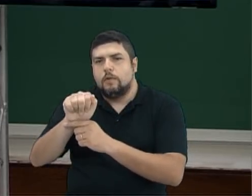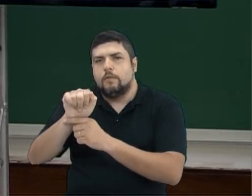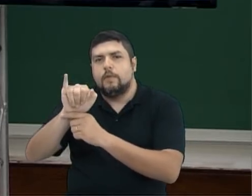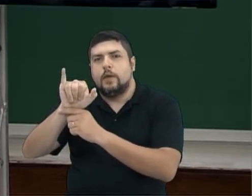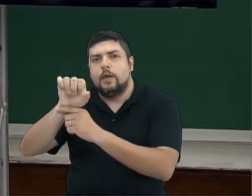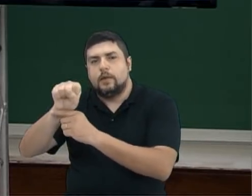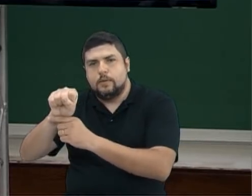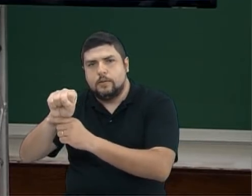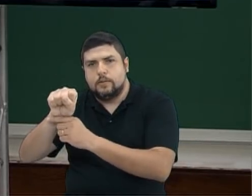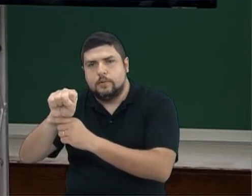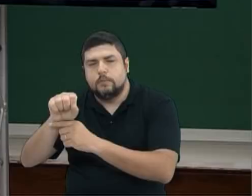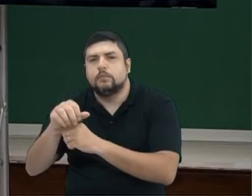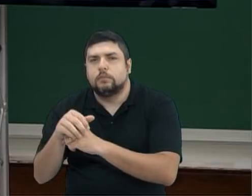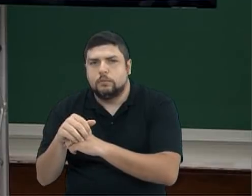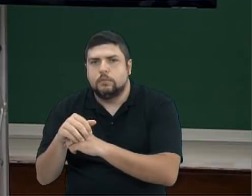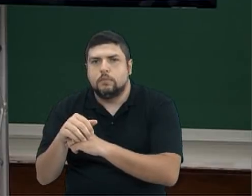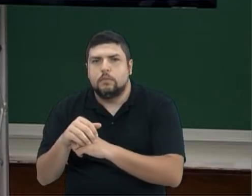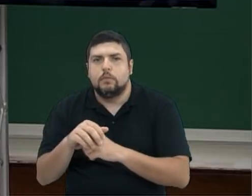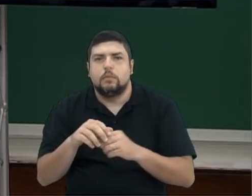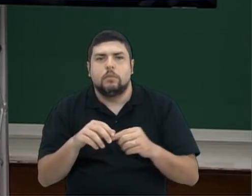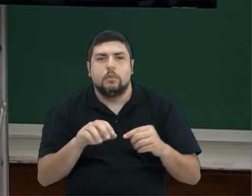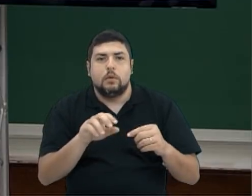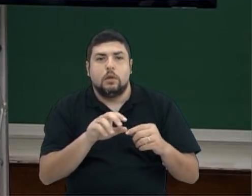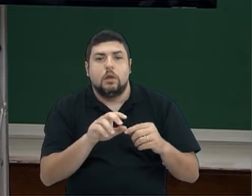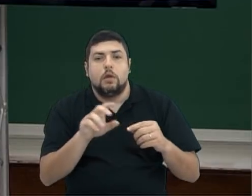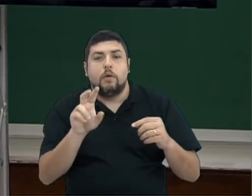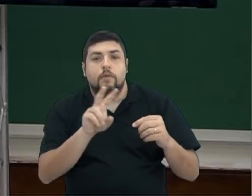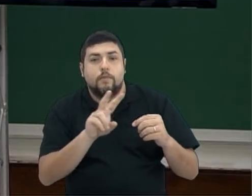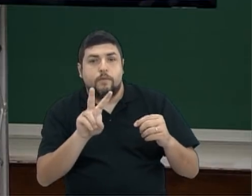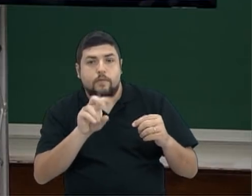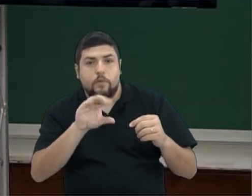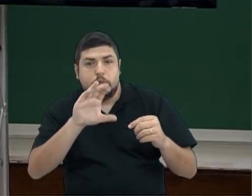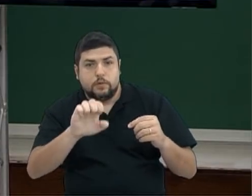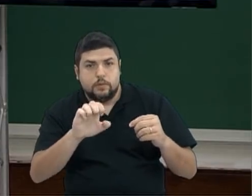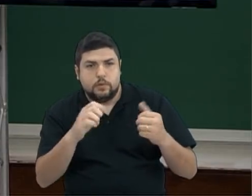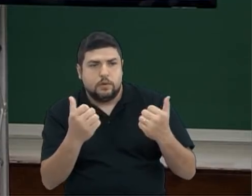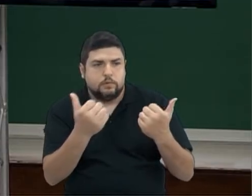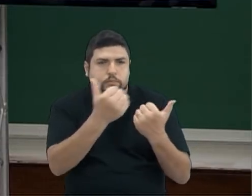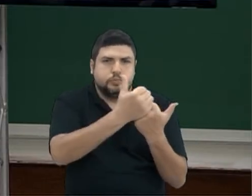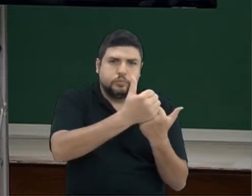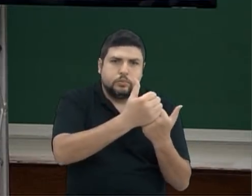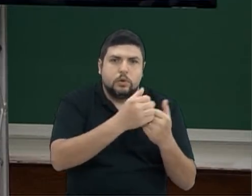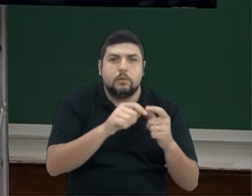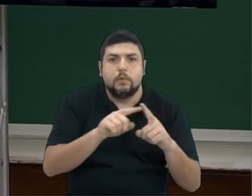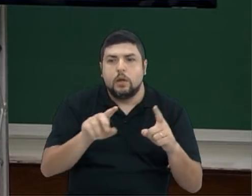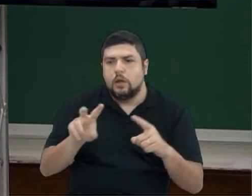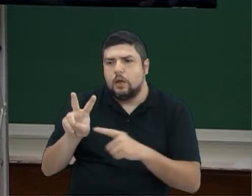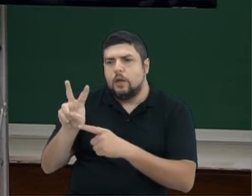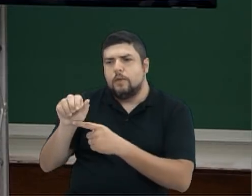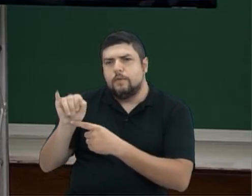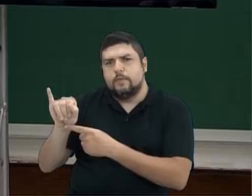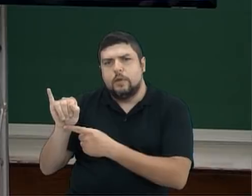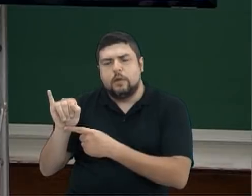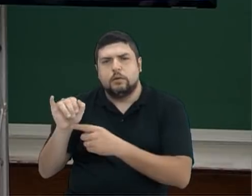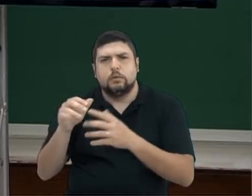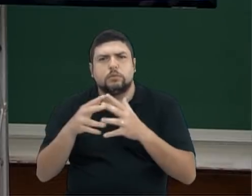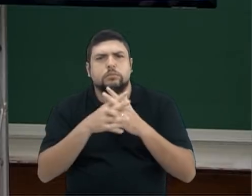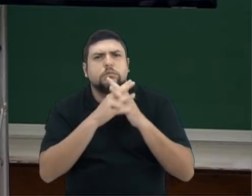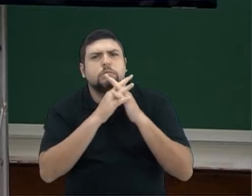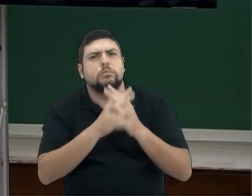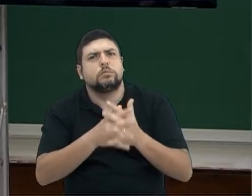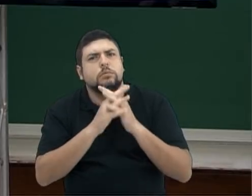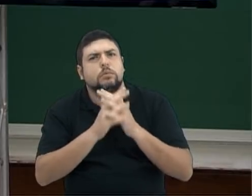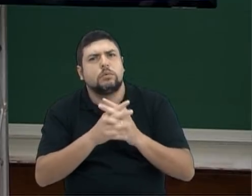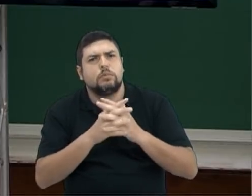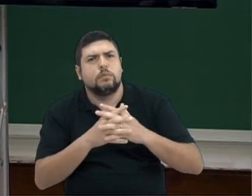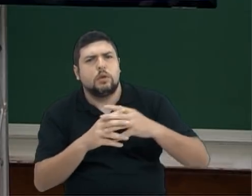O você, ele ocupou o lugar do tu, mas eu digo você vai. Então, eu faço uma confusão ali, porque